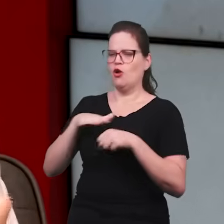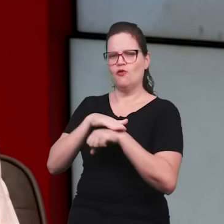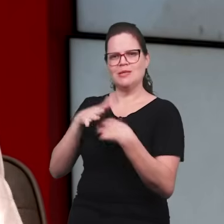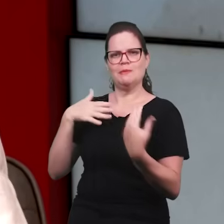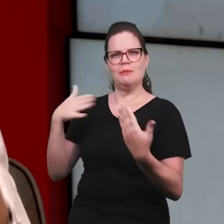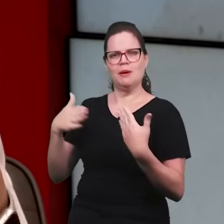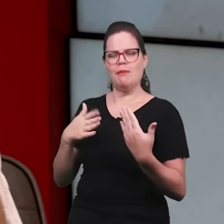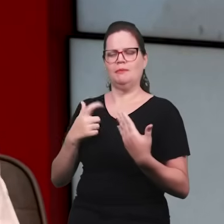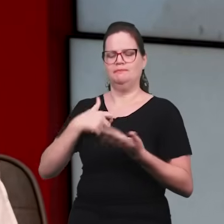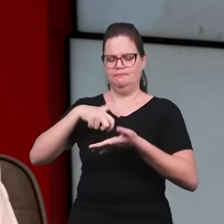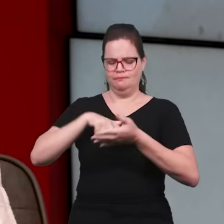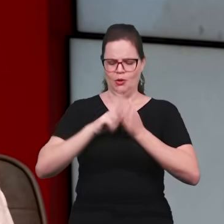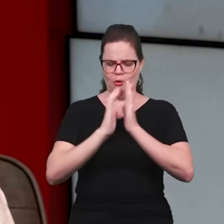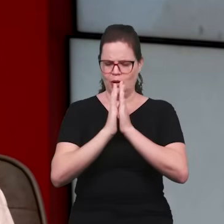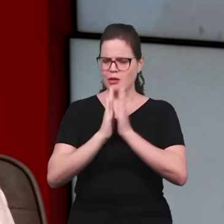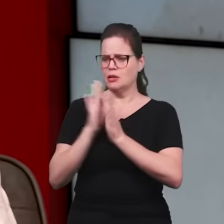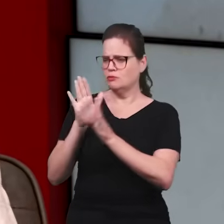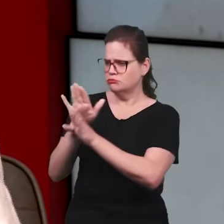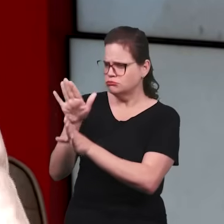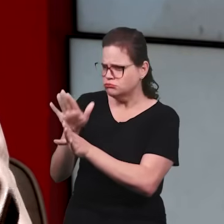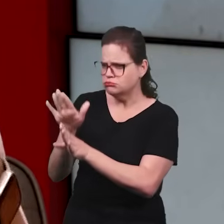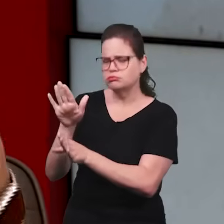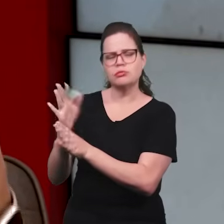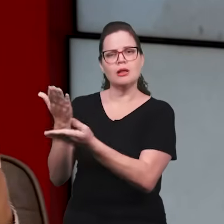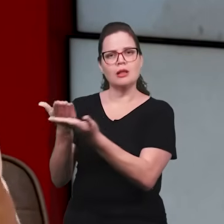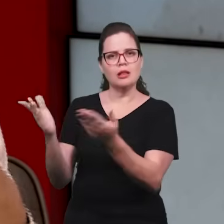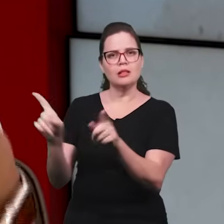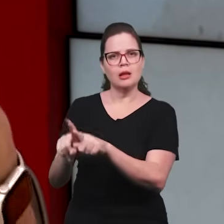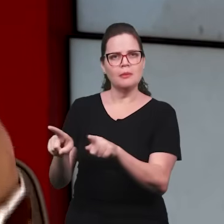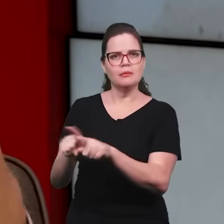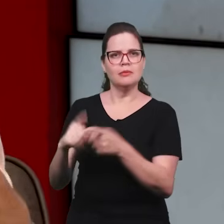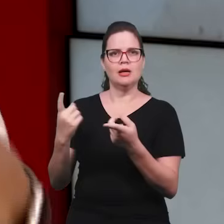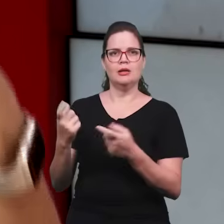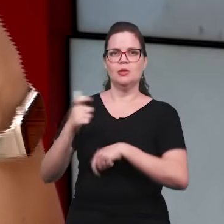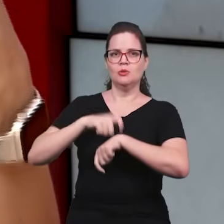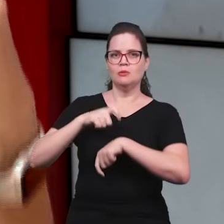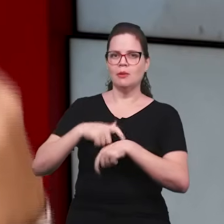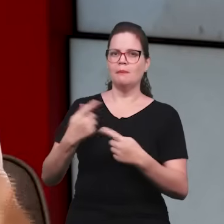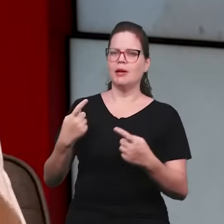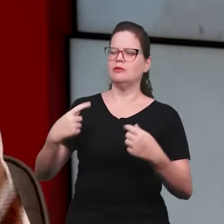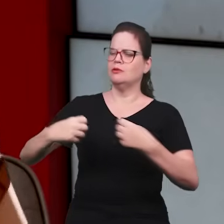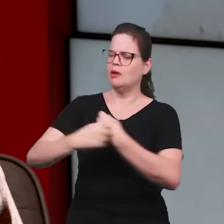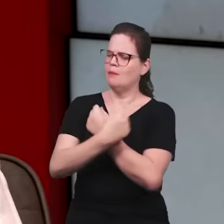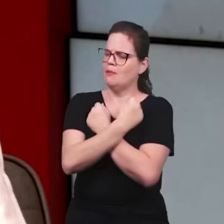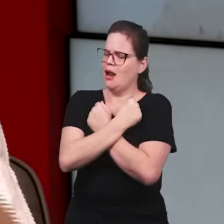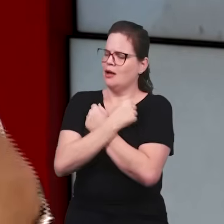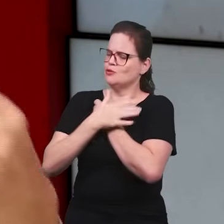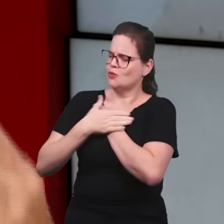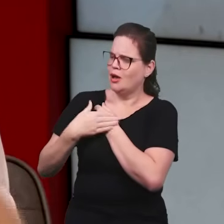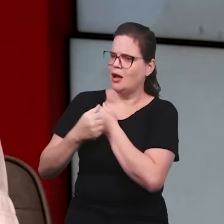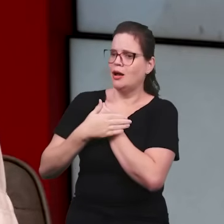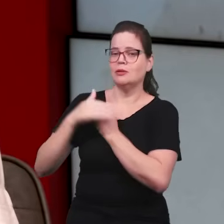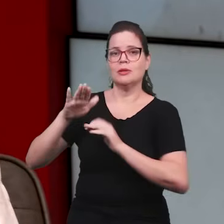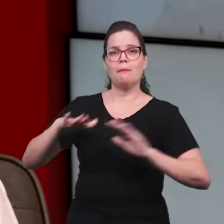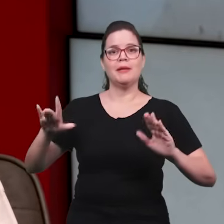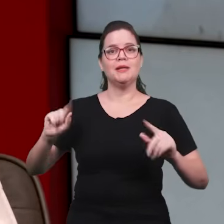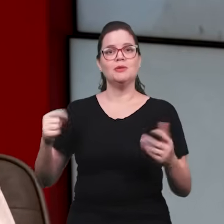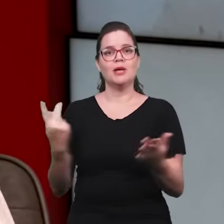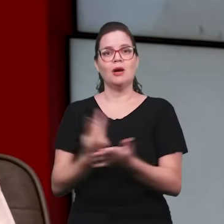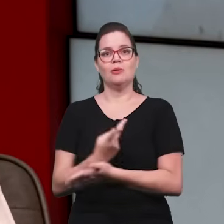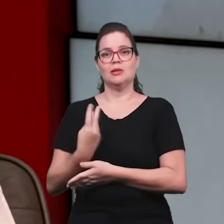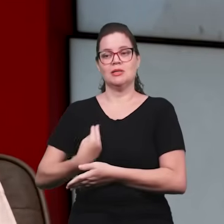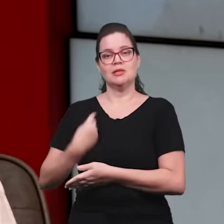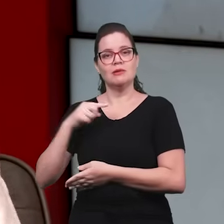de oração, de bons conselhos, nós vamos ampará-lo no momento com um abraço, um carinho, dependendo da situação que ele